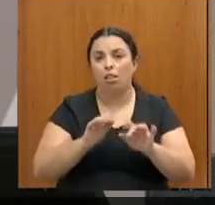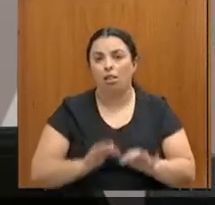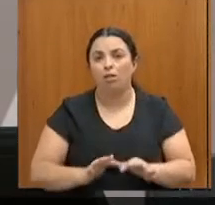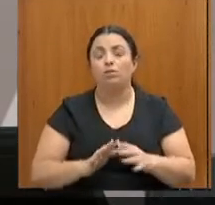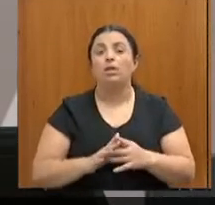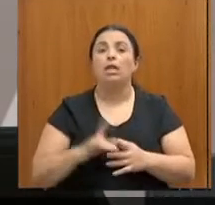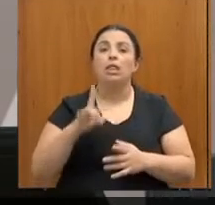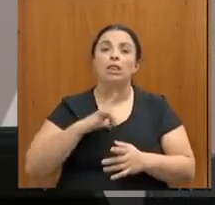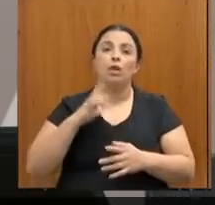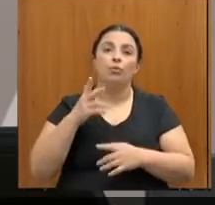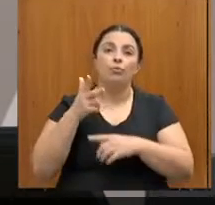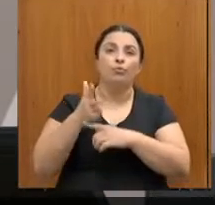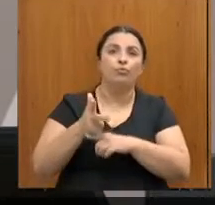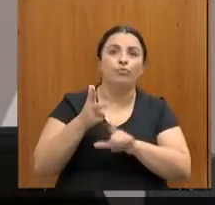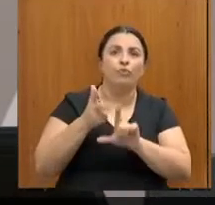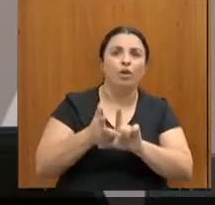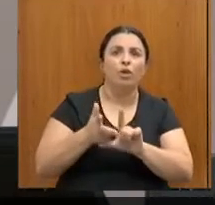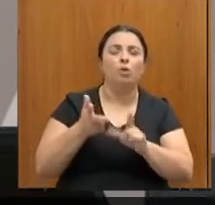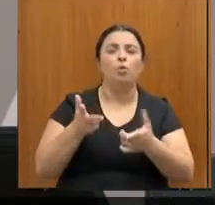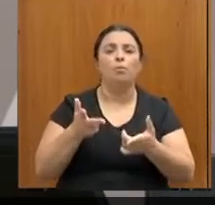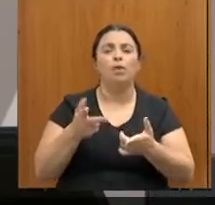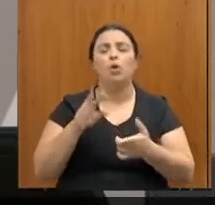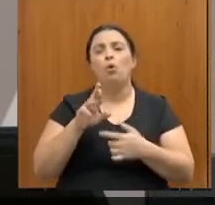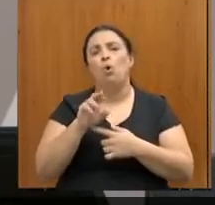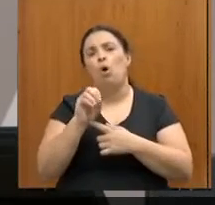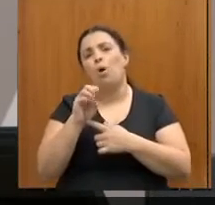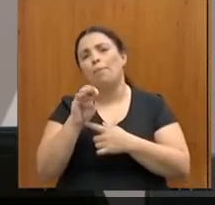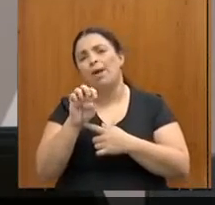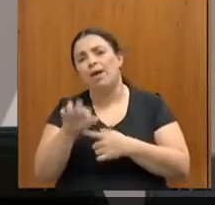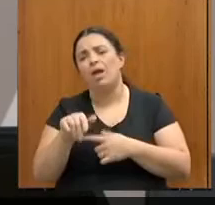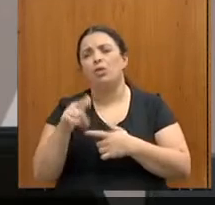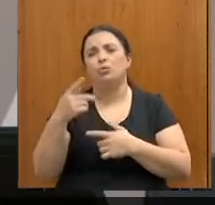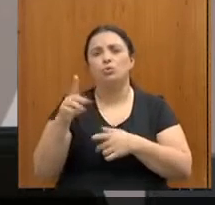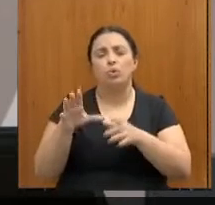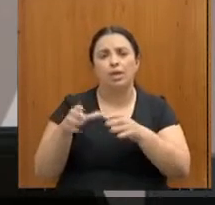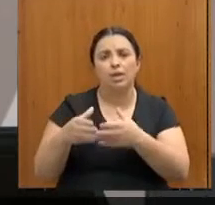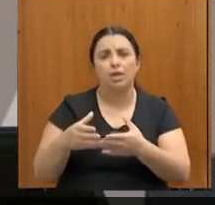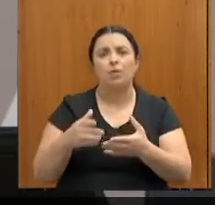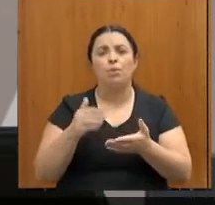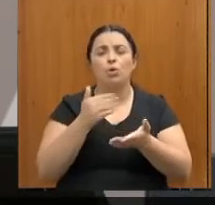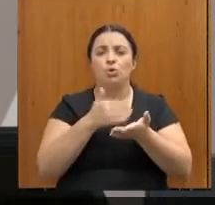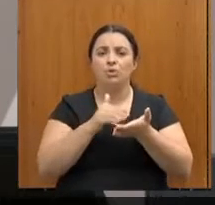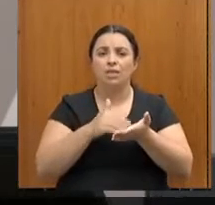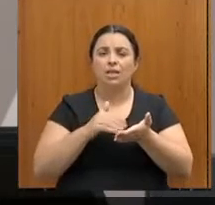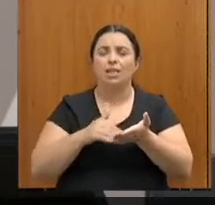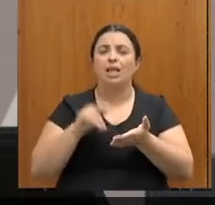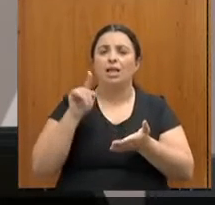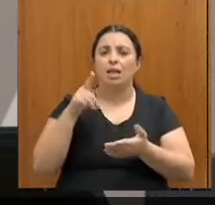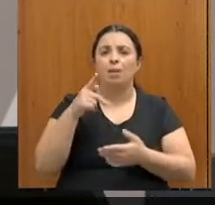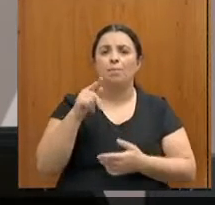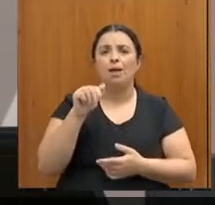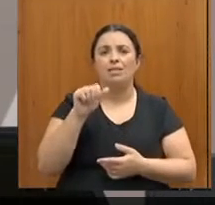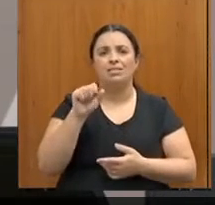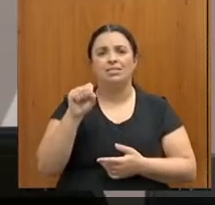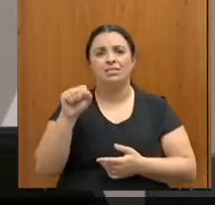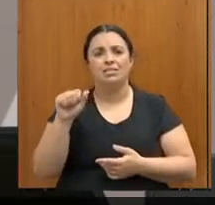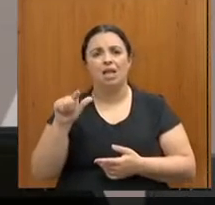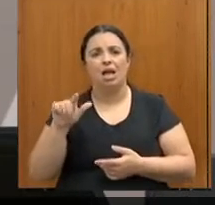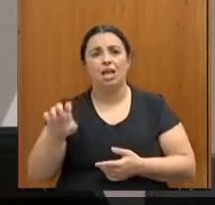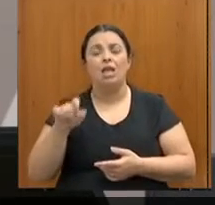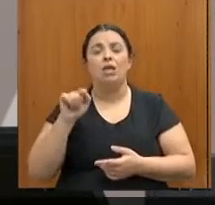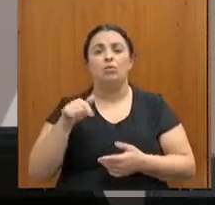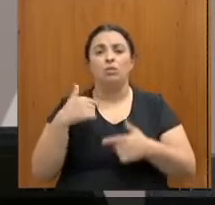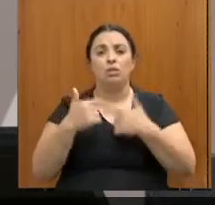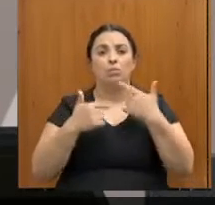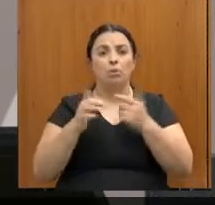com certeza o Roberto Bastian aneto a turma dele e o nosso secretário pássaro ali né que faz um grande